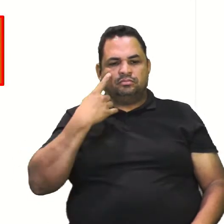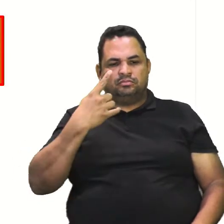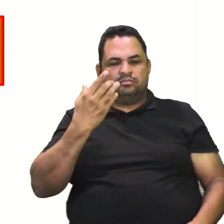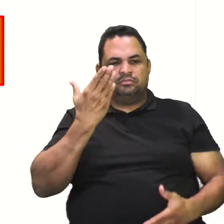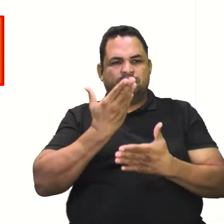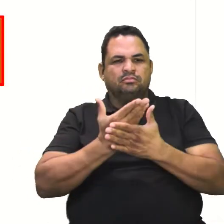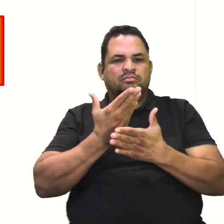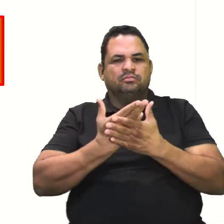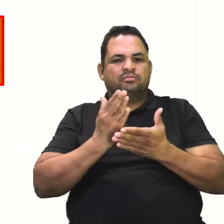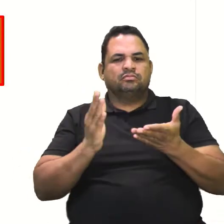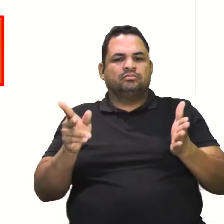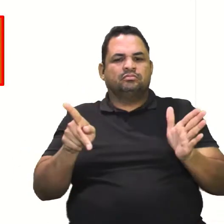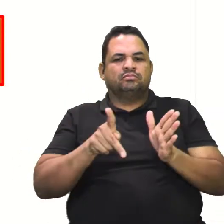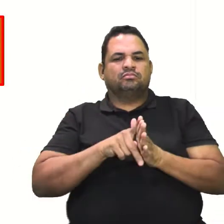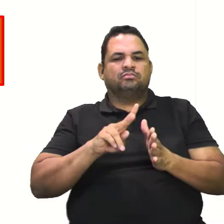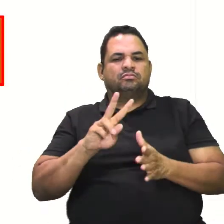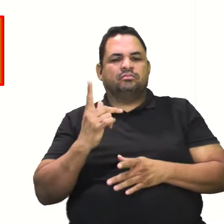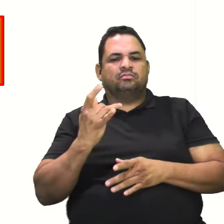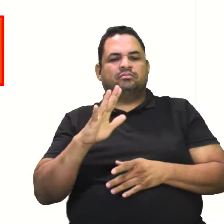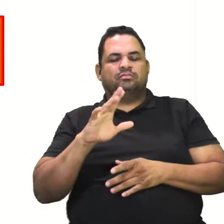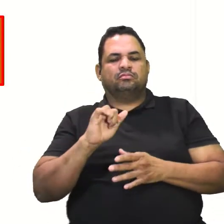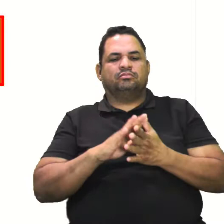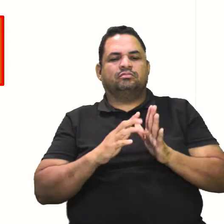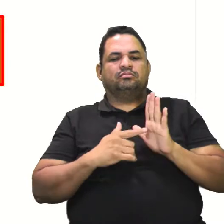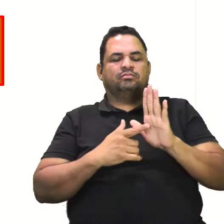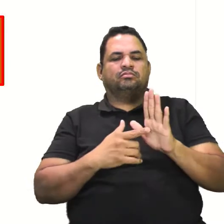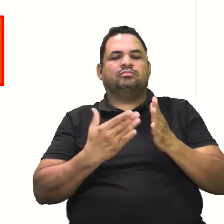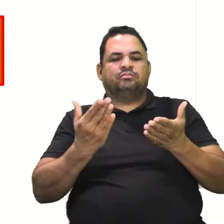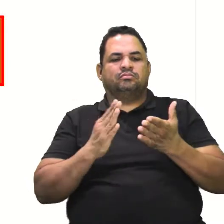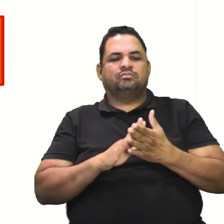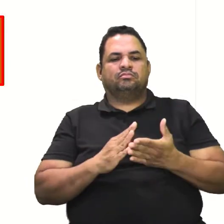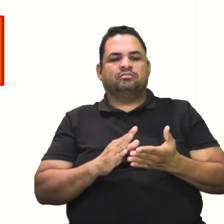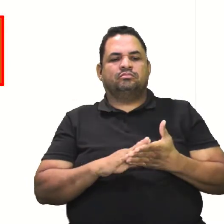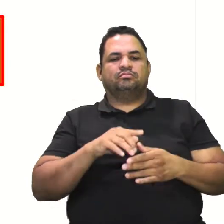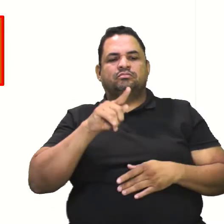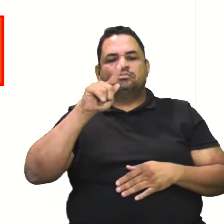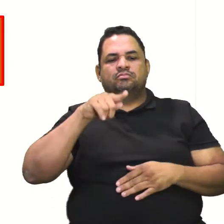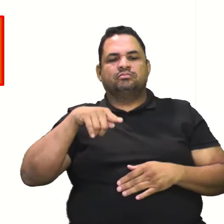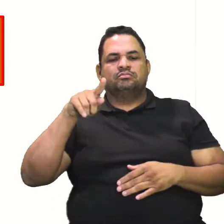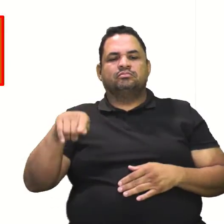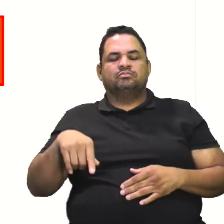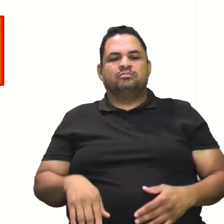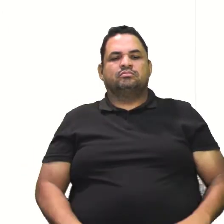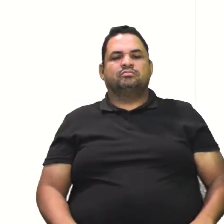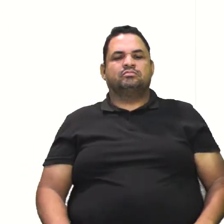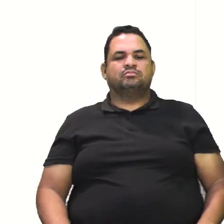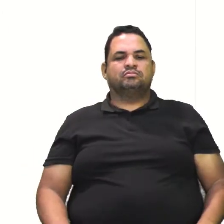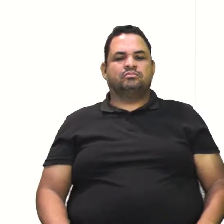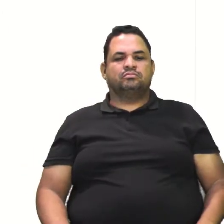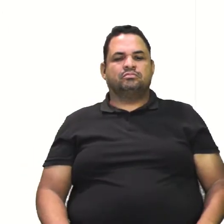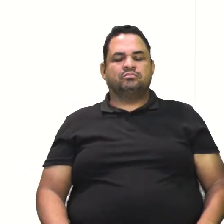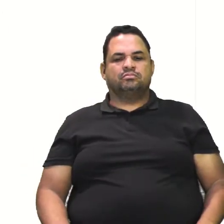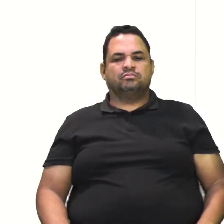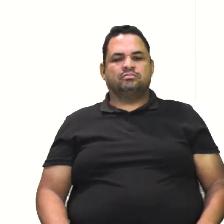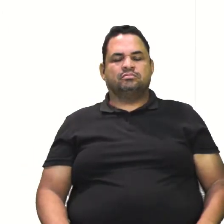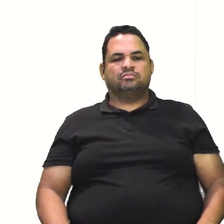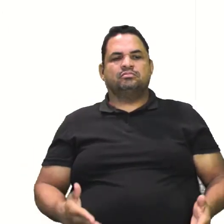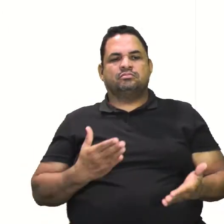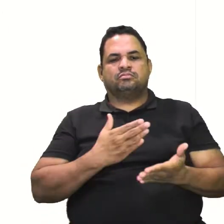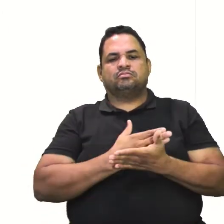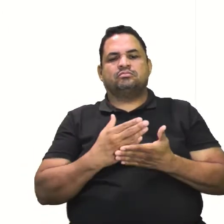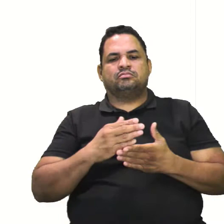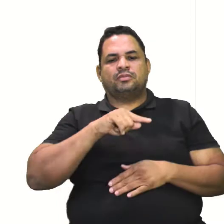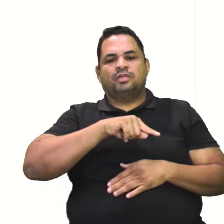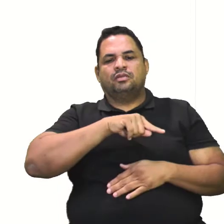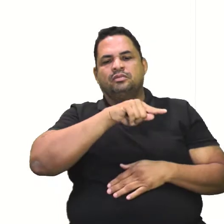quando a gente estudar a aula própria de hipérbole, você vai ver direitinho a representação dela no gráfico, né? Graficamente. Então vamos começar